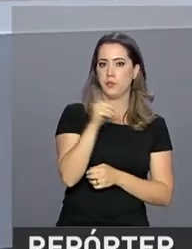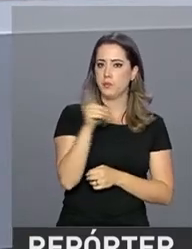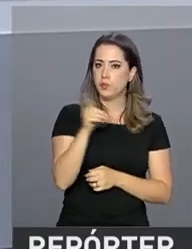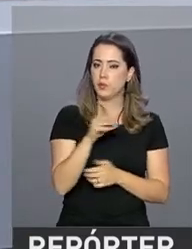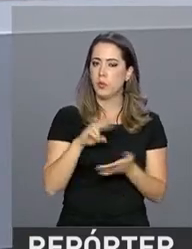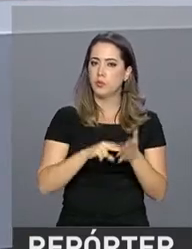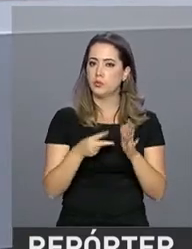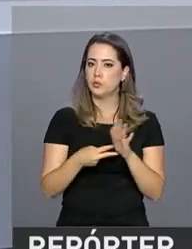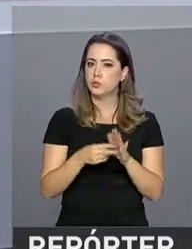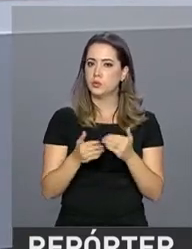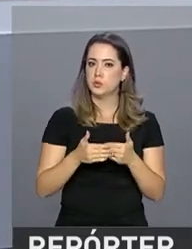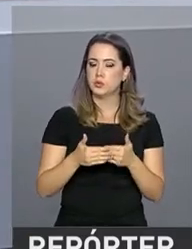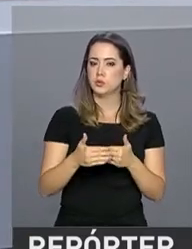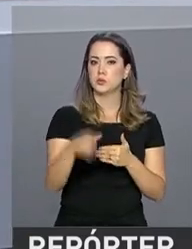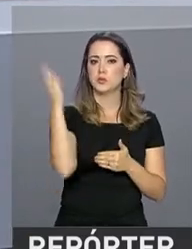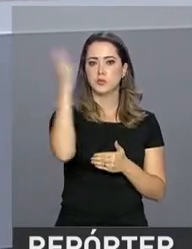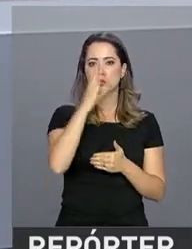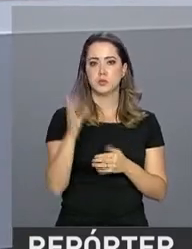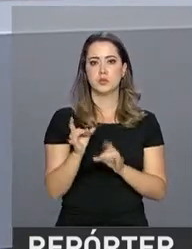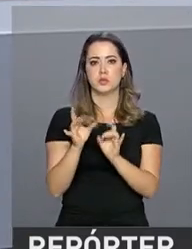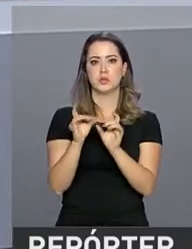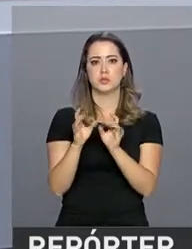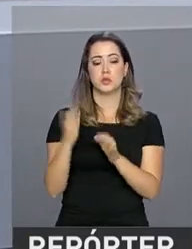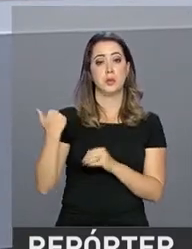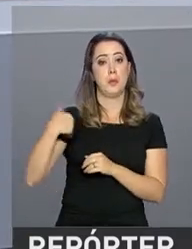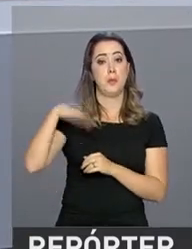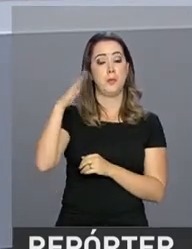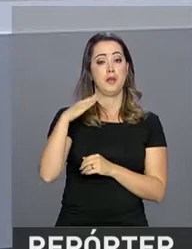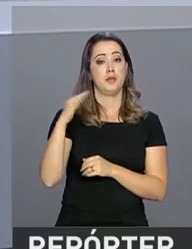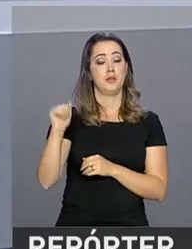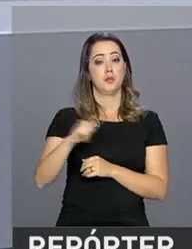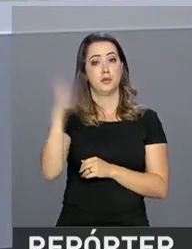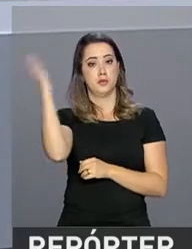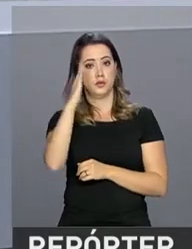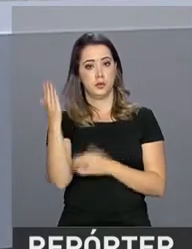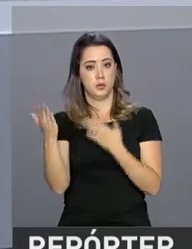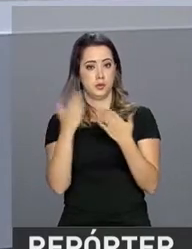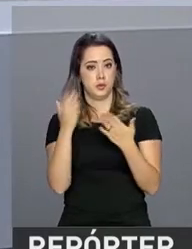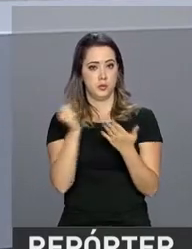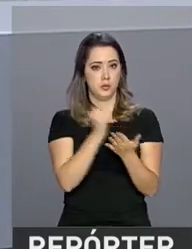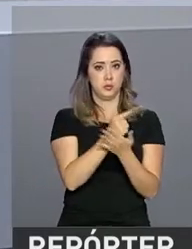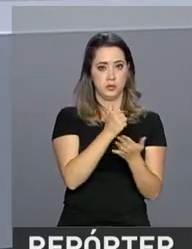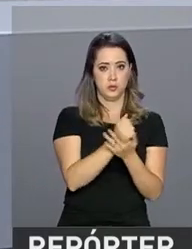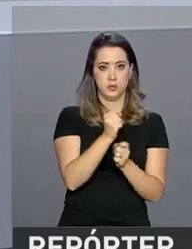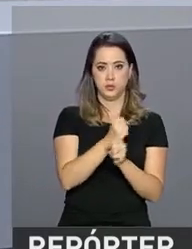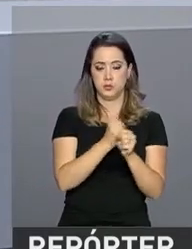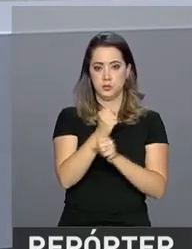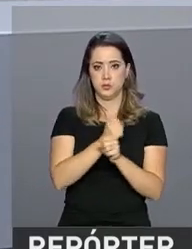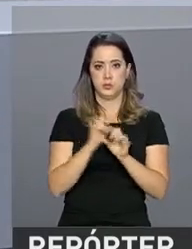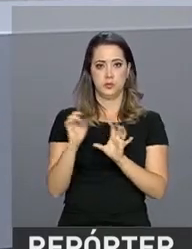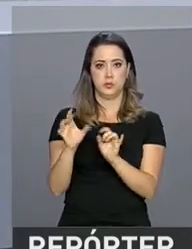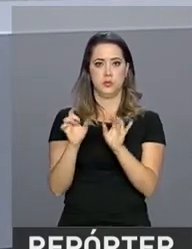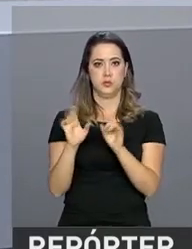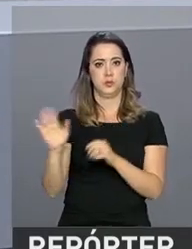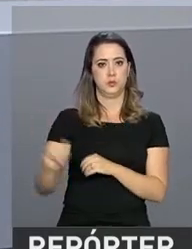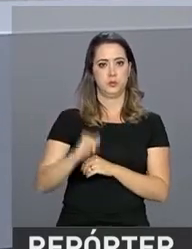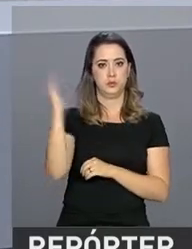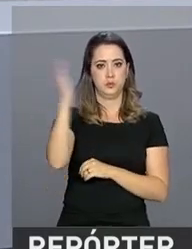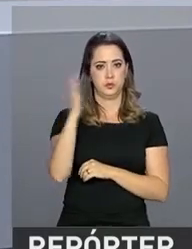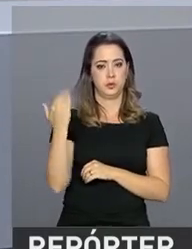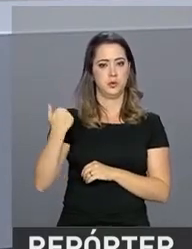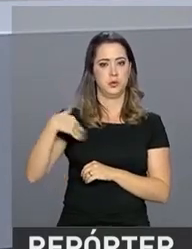ou seja no período o brasil vendeu mais para outros países do que comprou no ano as vendas ao exterior já